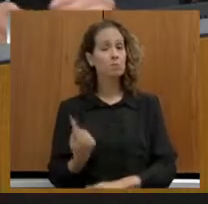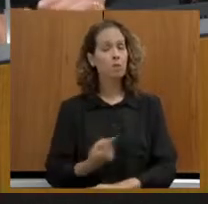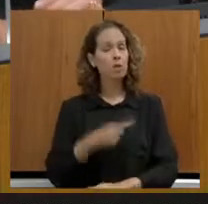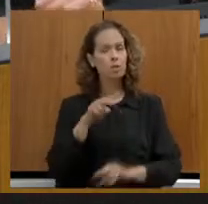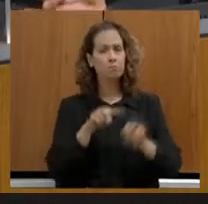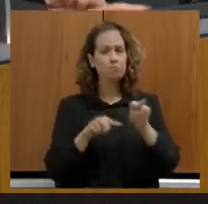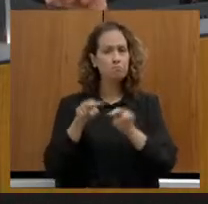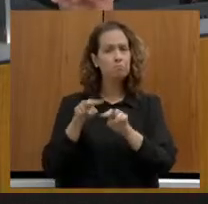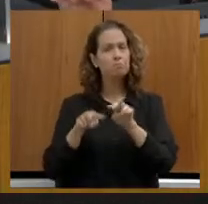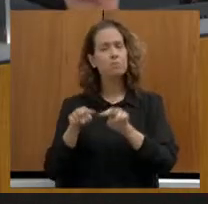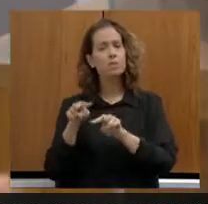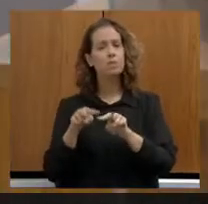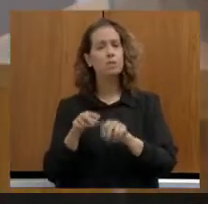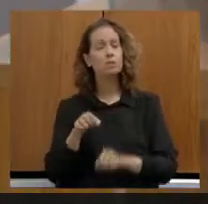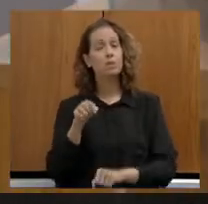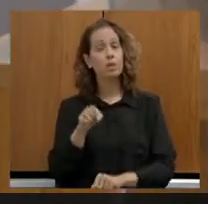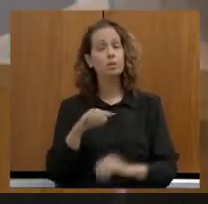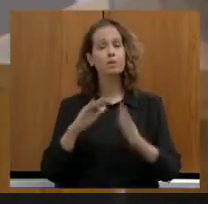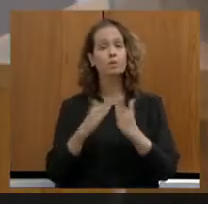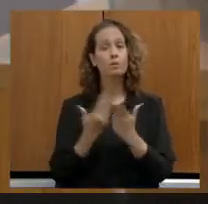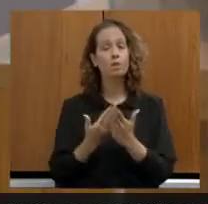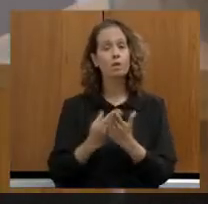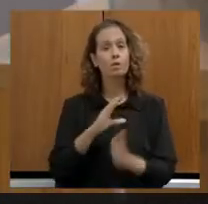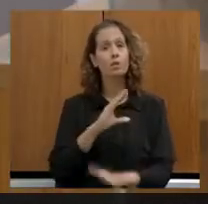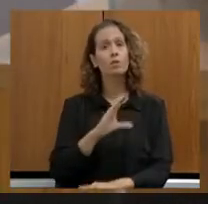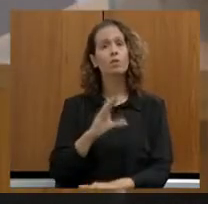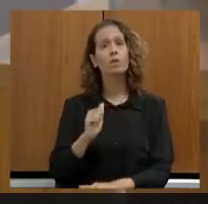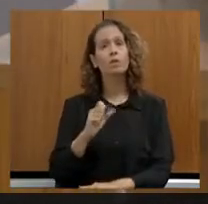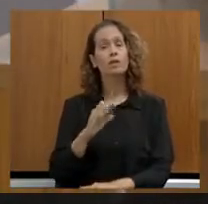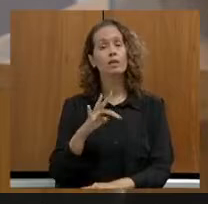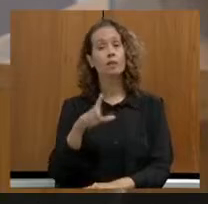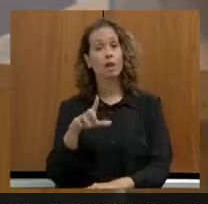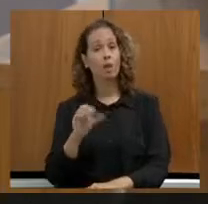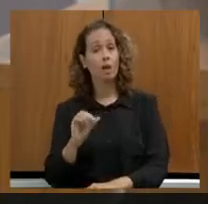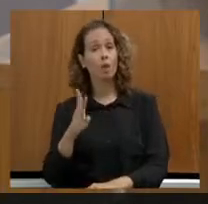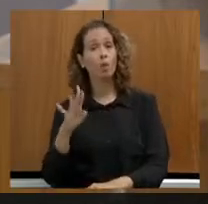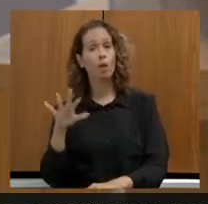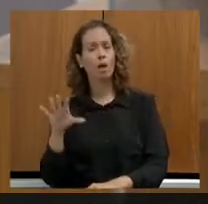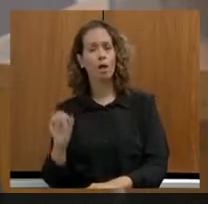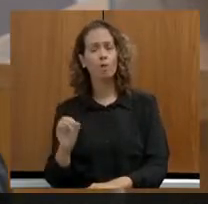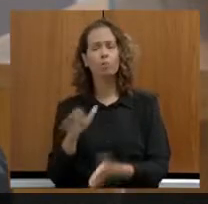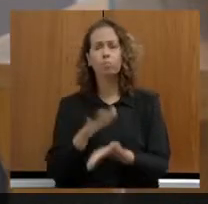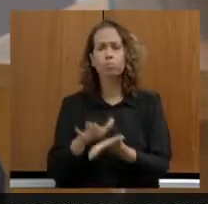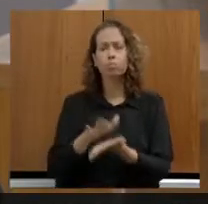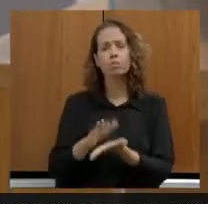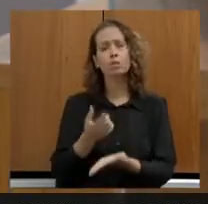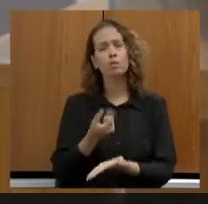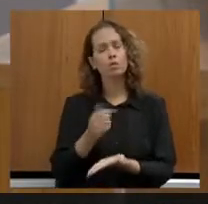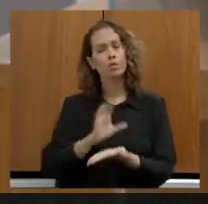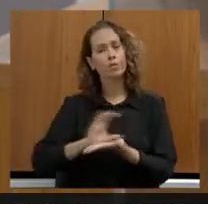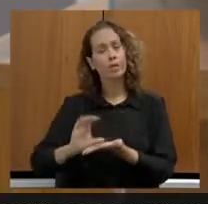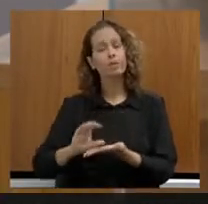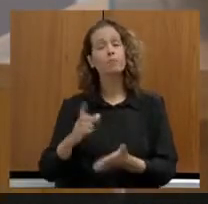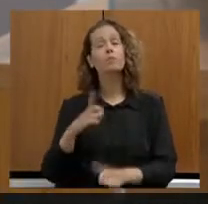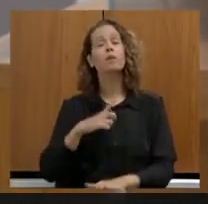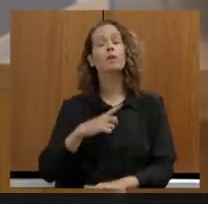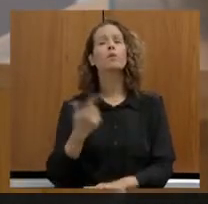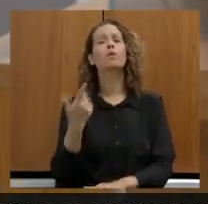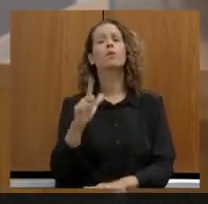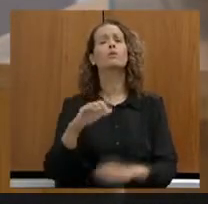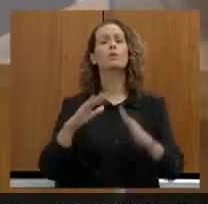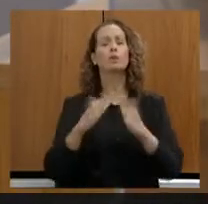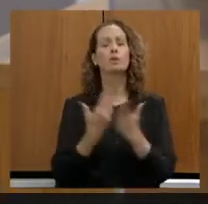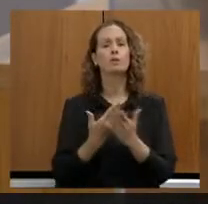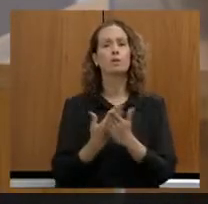analisando esse Colégio Castelo Branco gastaria um dinheiro bem maior nós já temos uma outra escola que nós